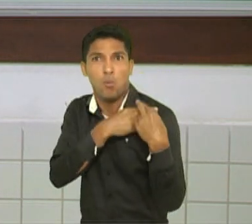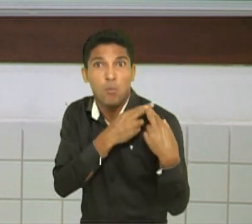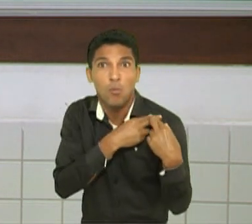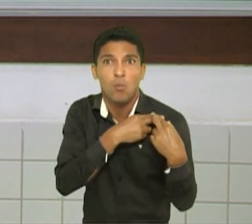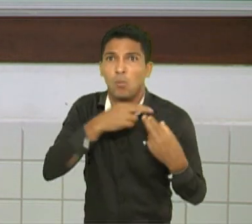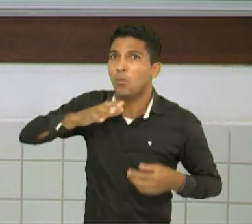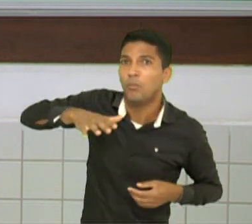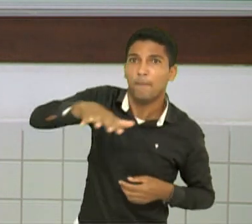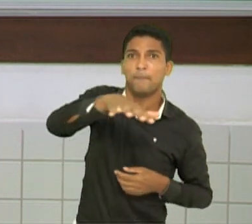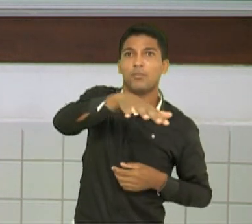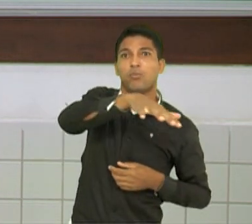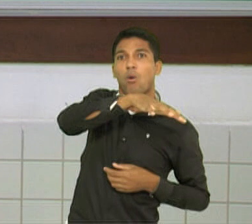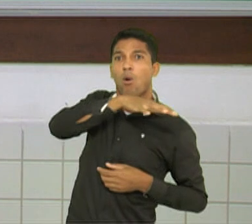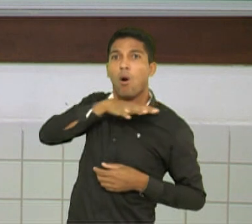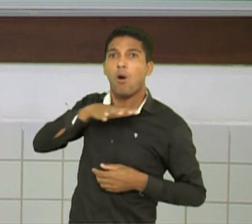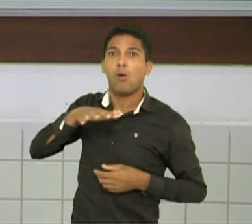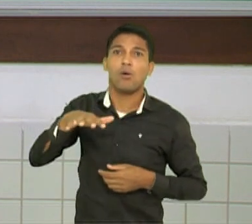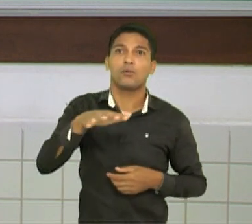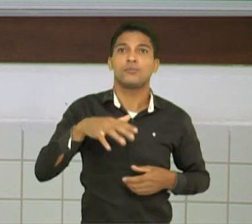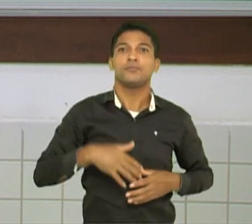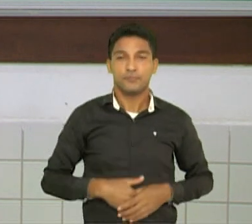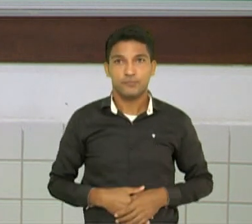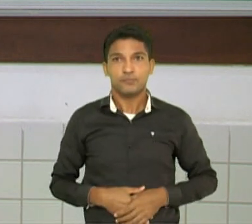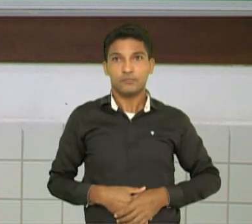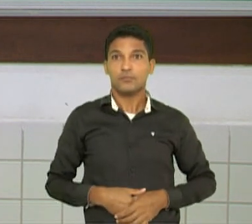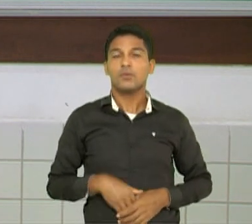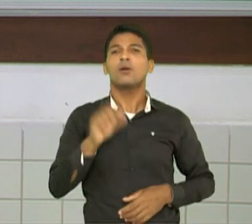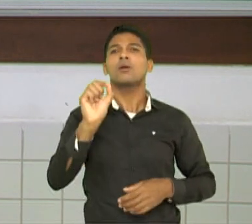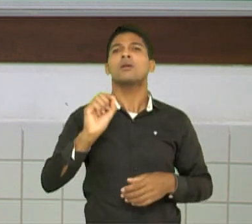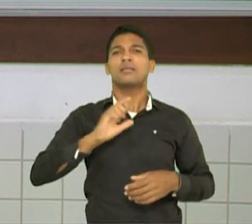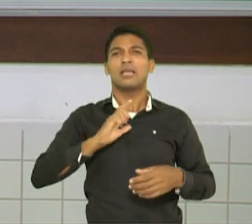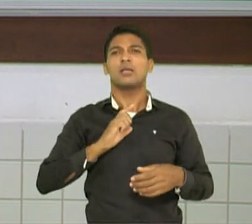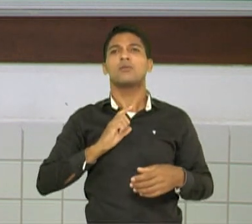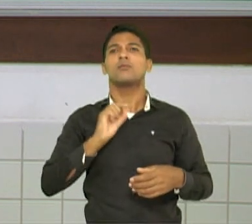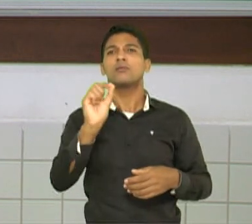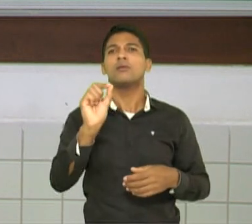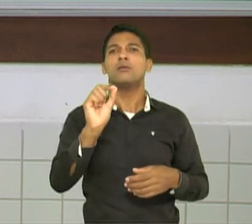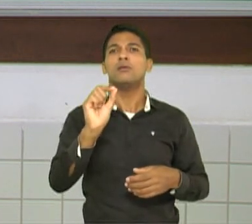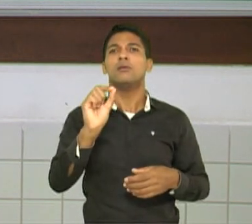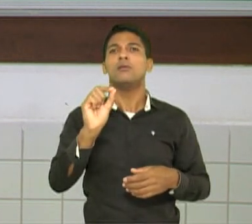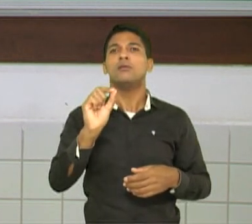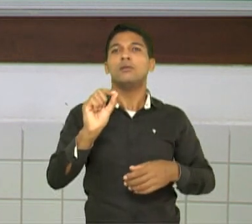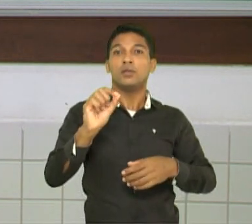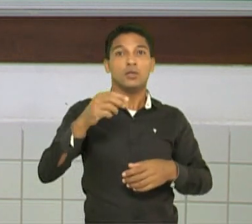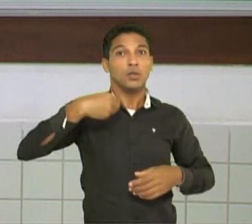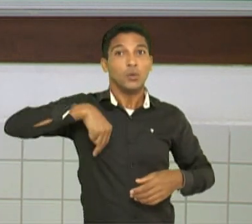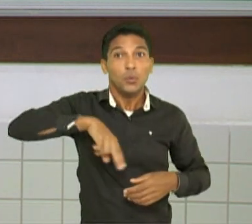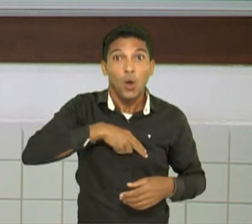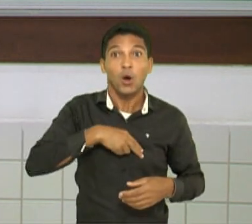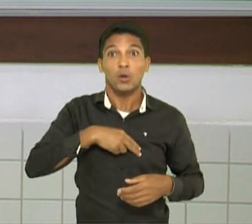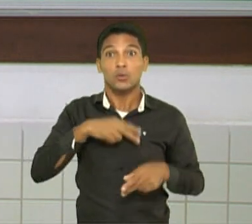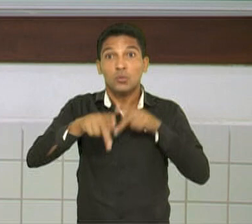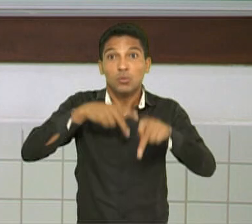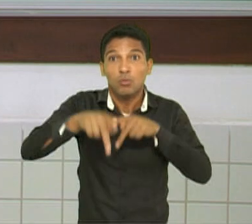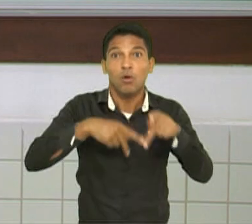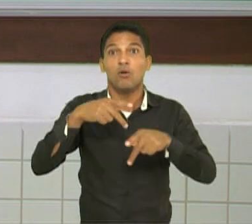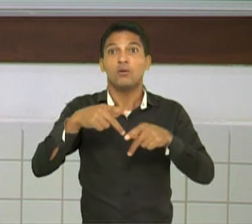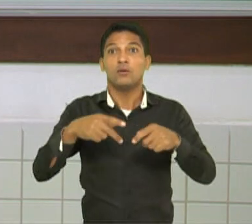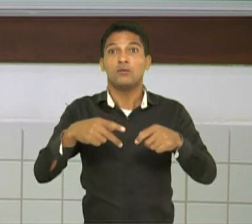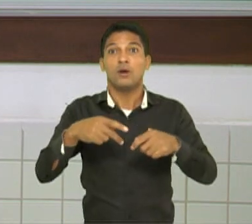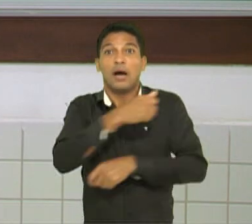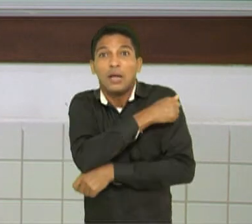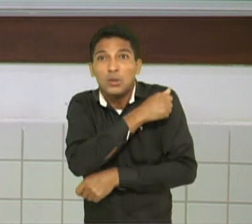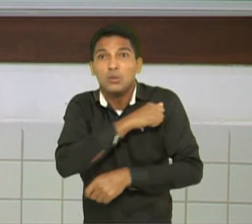são temas, são questões que todos nós juntos temos de discutir e temos de fazer parte